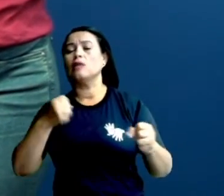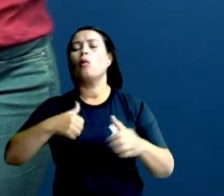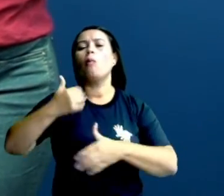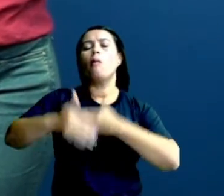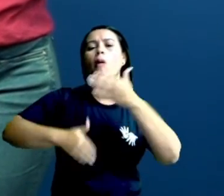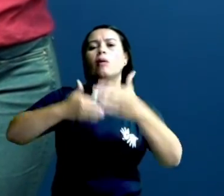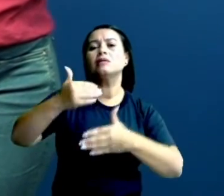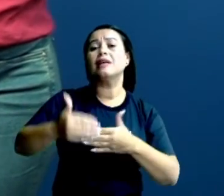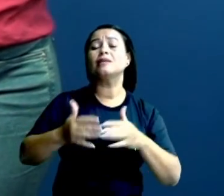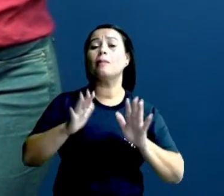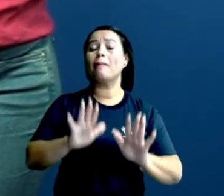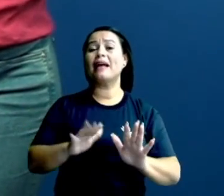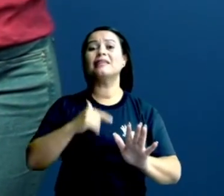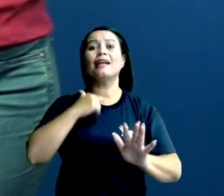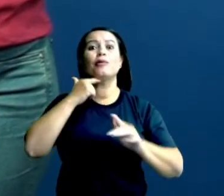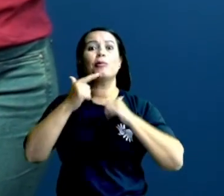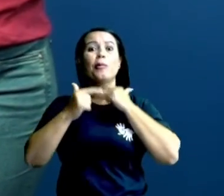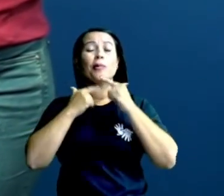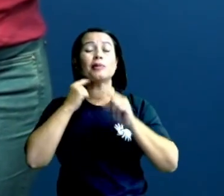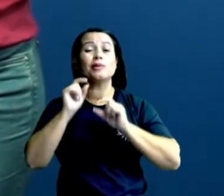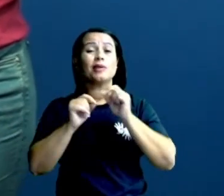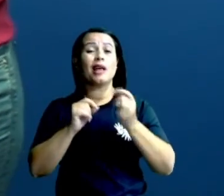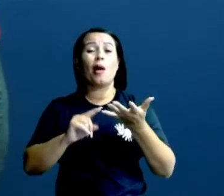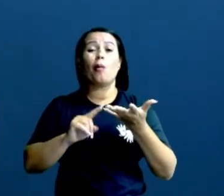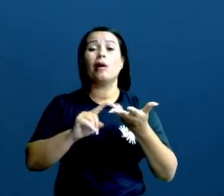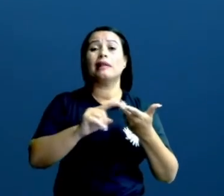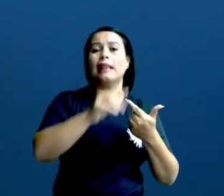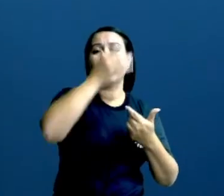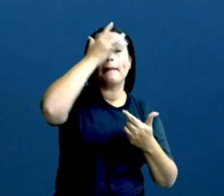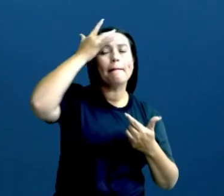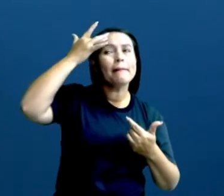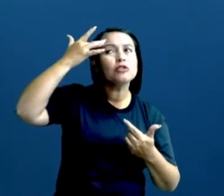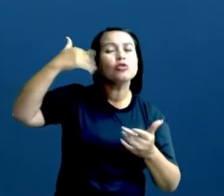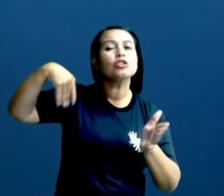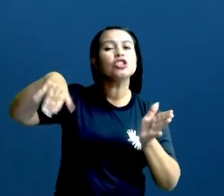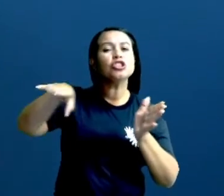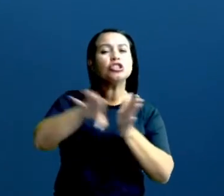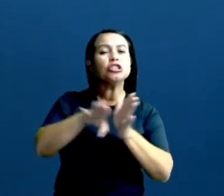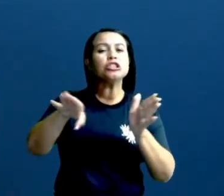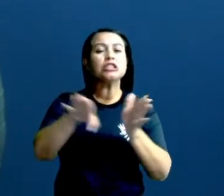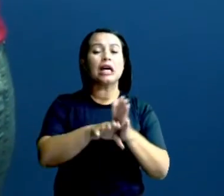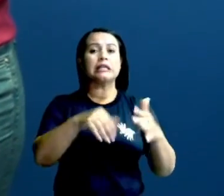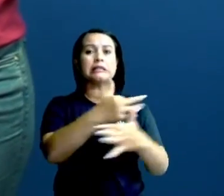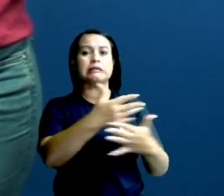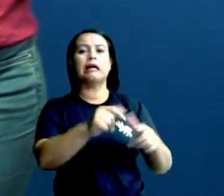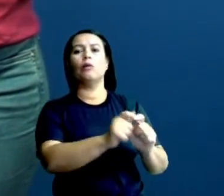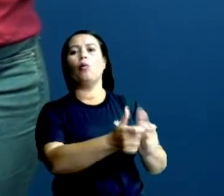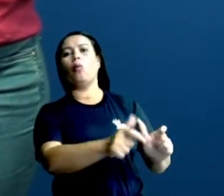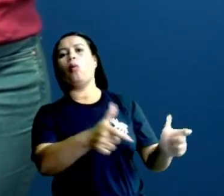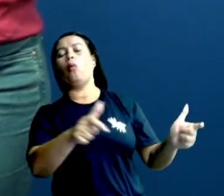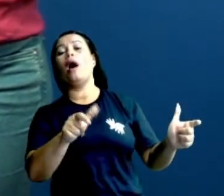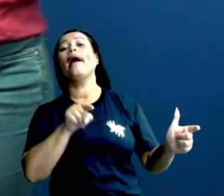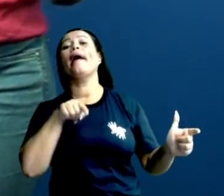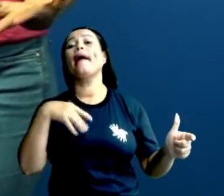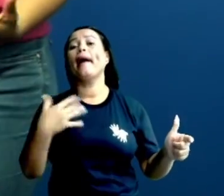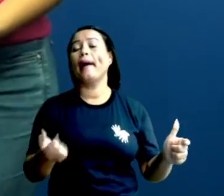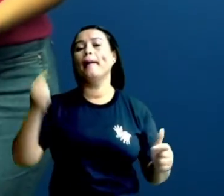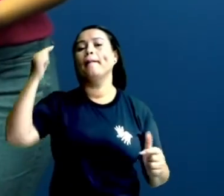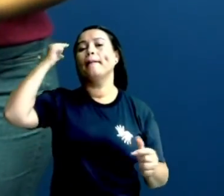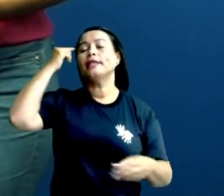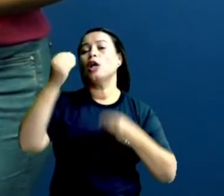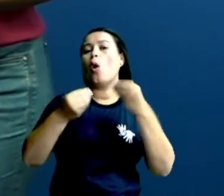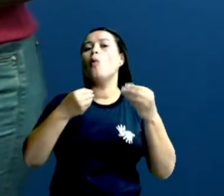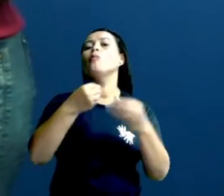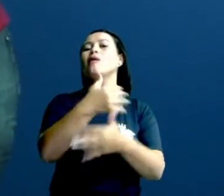urbanização, ela não vai suportar a quantidade de pessoas que estão chegando demasiadamente nas cidades. E aí a gente tem essa